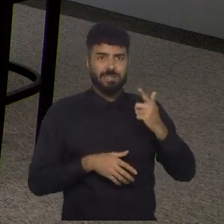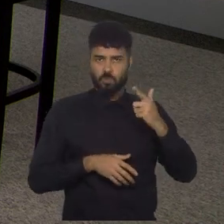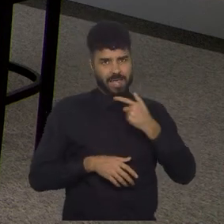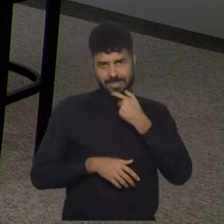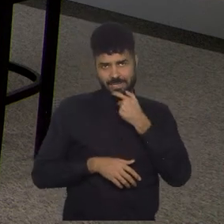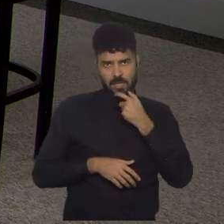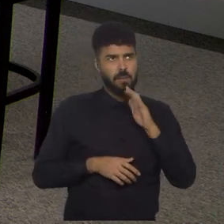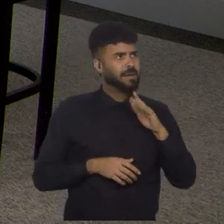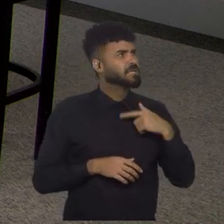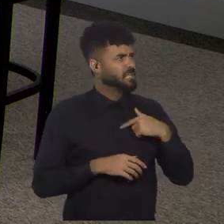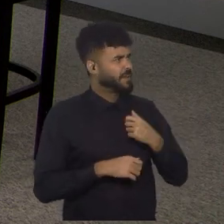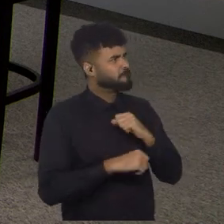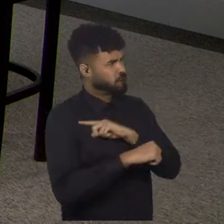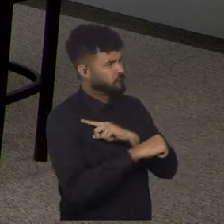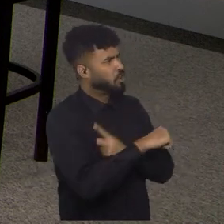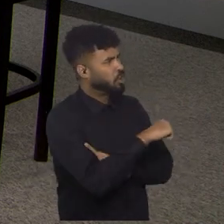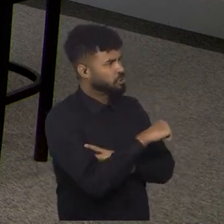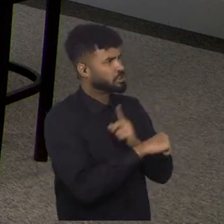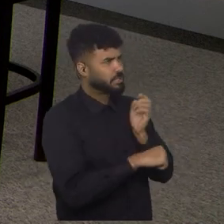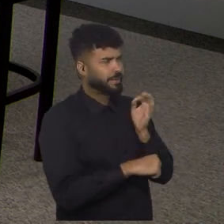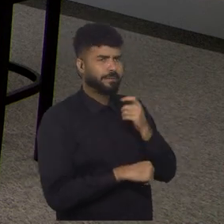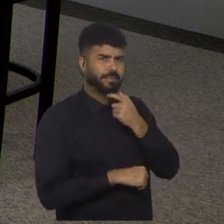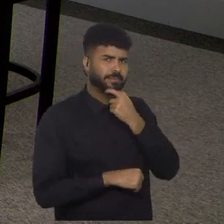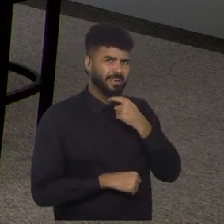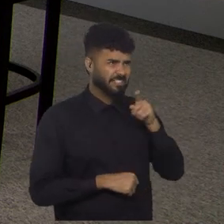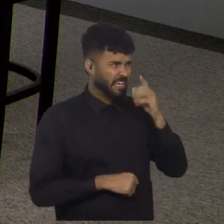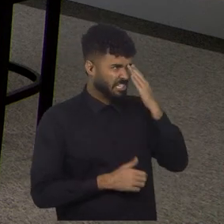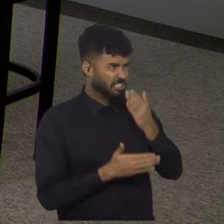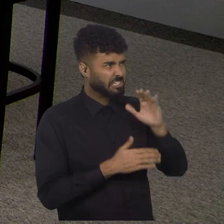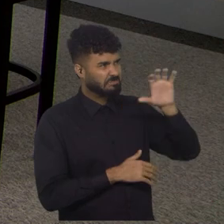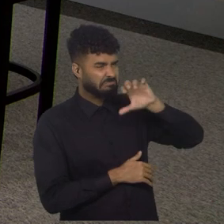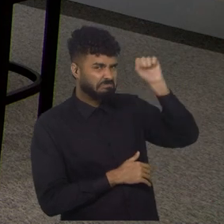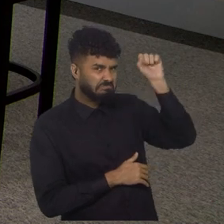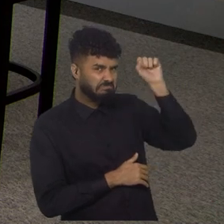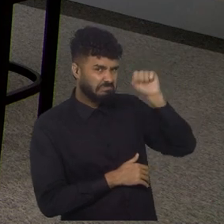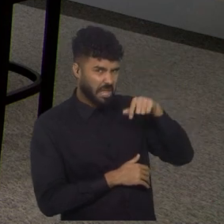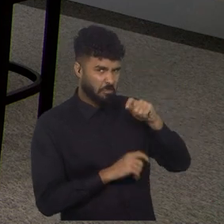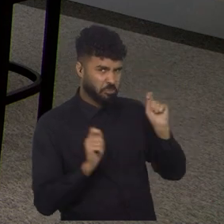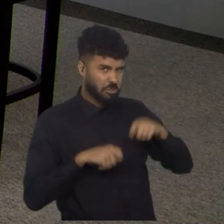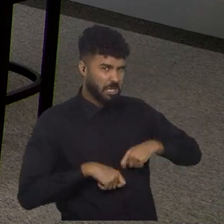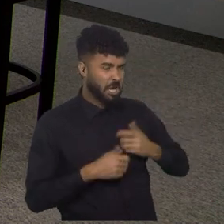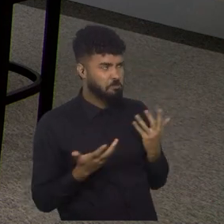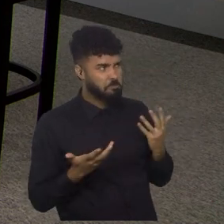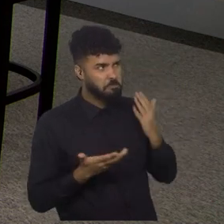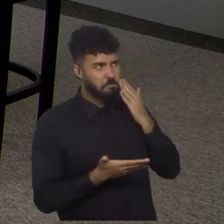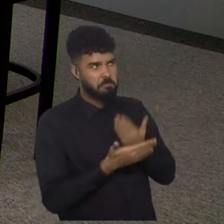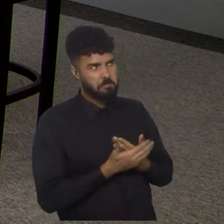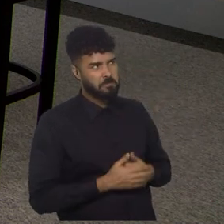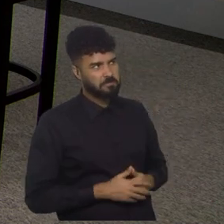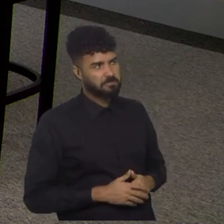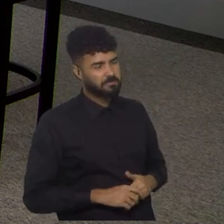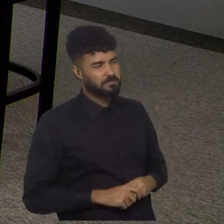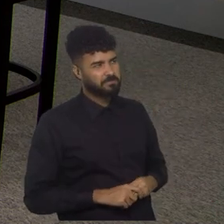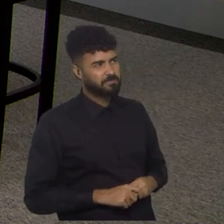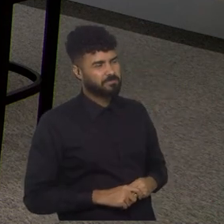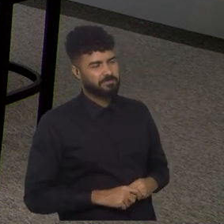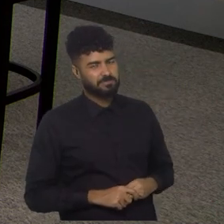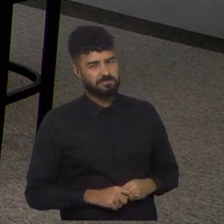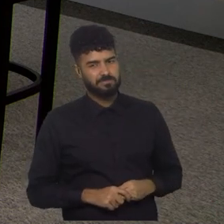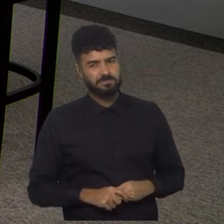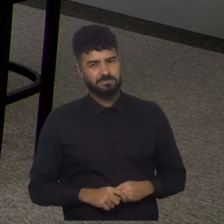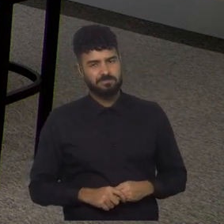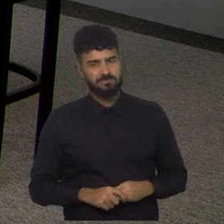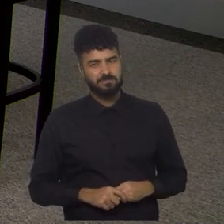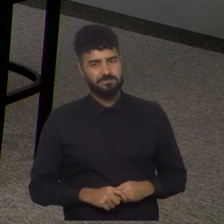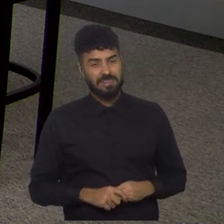mas a Inglaterra chega muito forte, né? Deve levar, né? É uma grande possibilidade de levar esse título. Nesse patamar